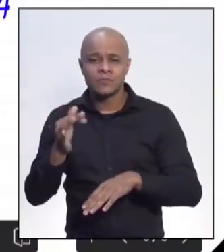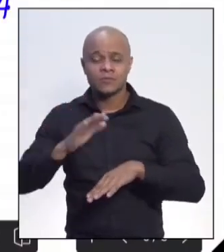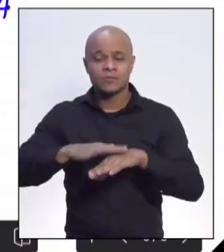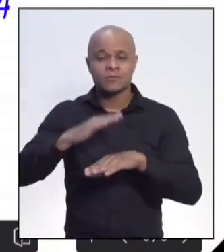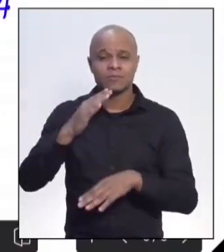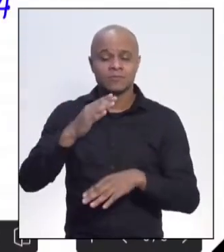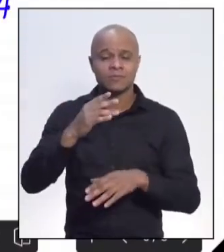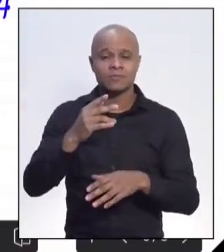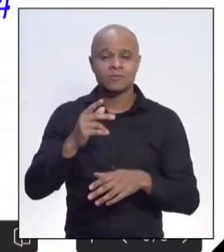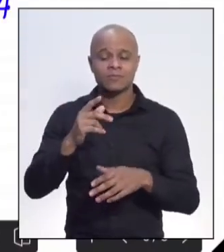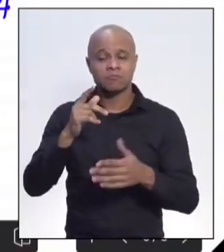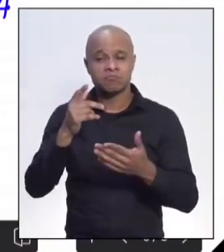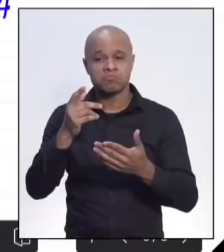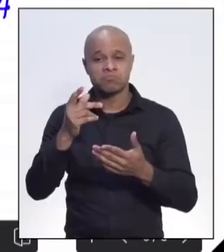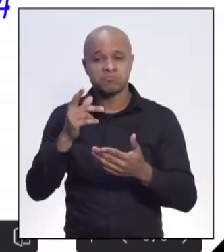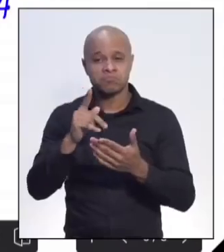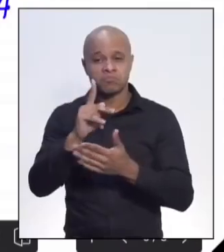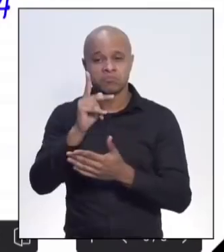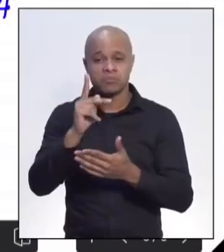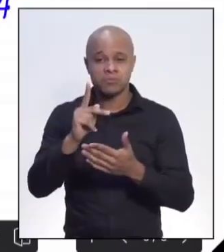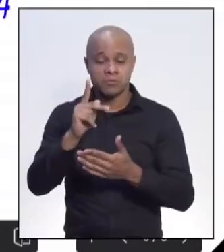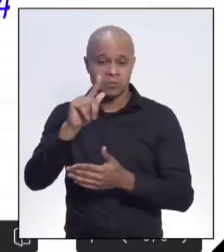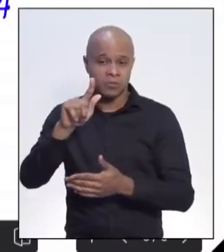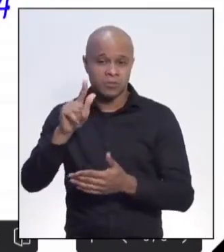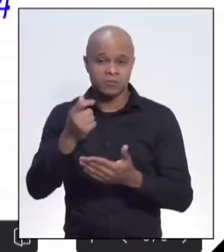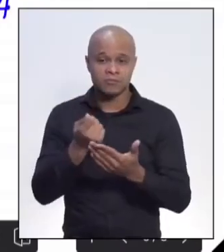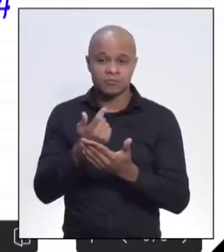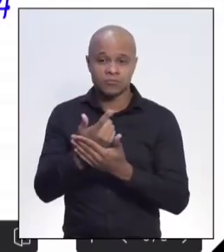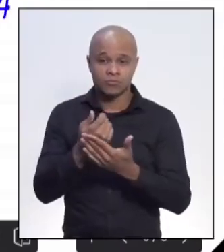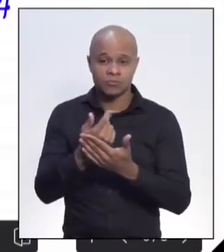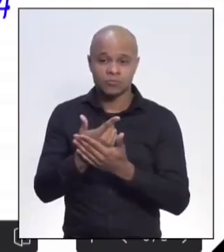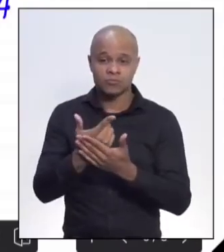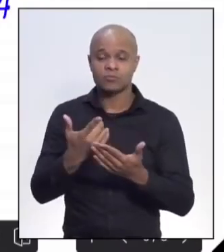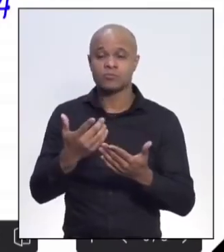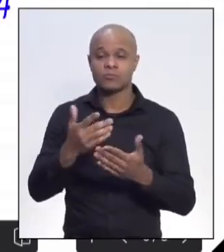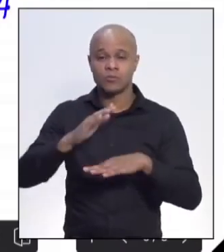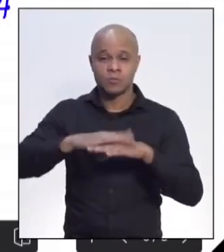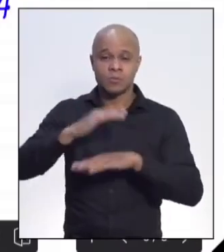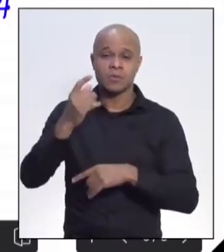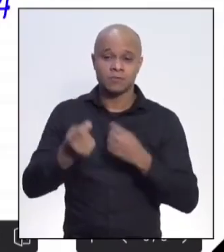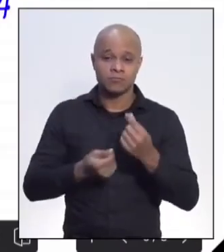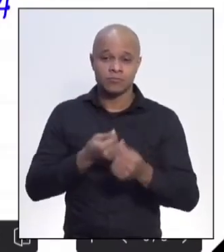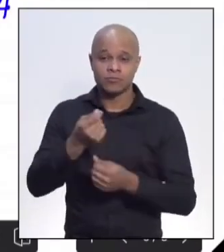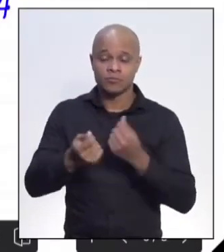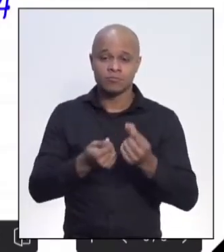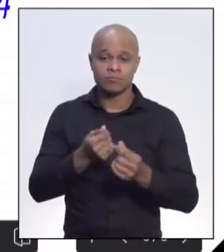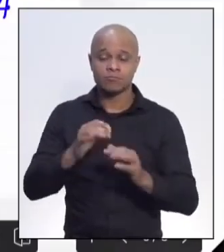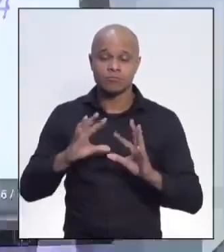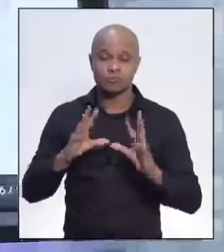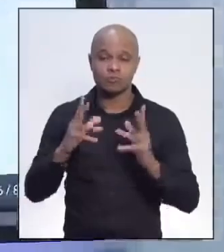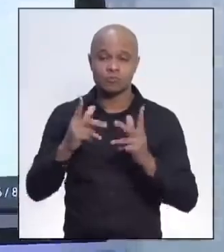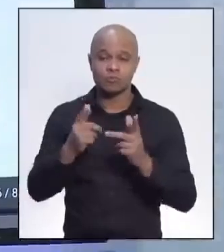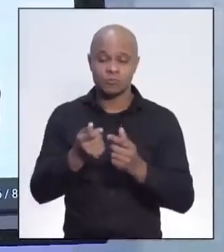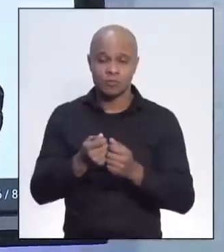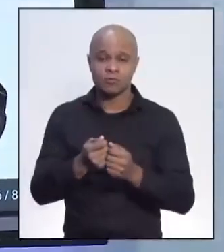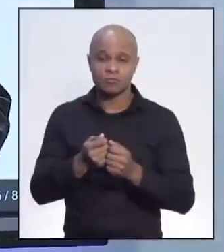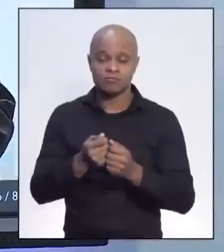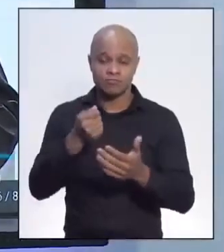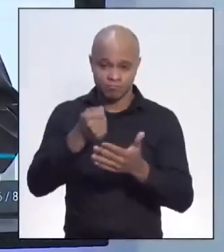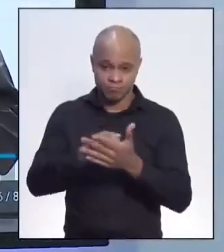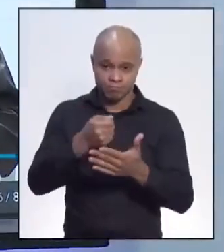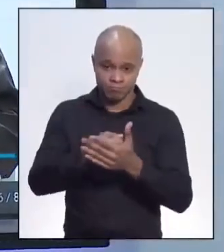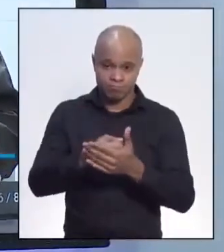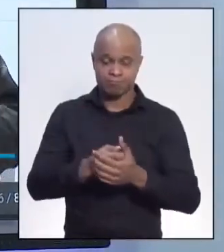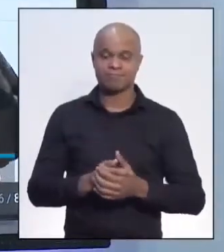compro, mais eu pago no total de bananas que foram compradas conforme